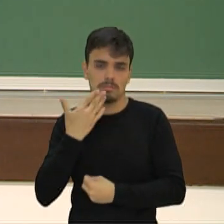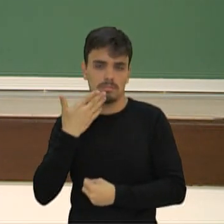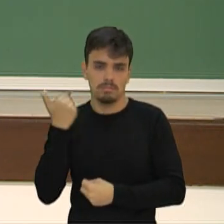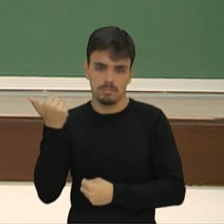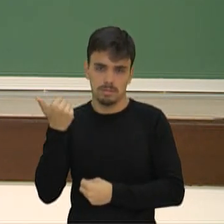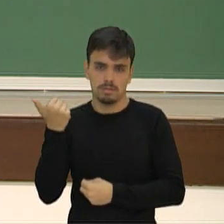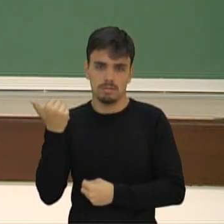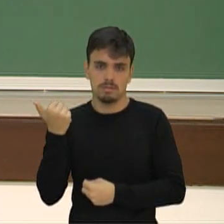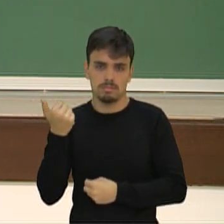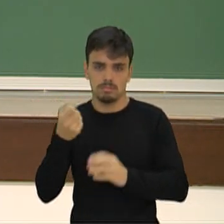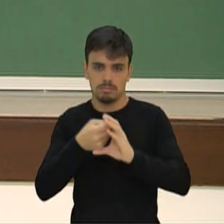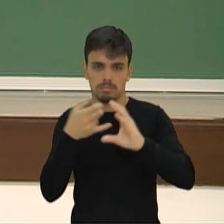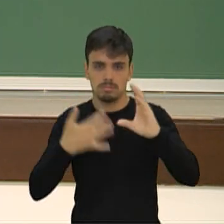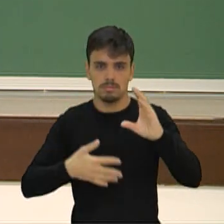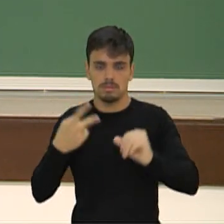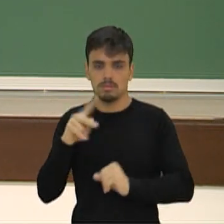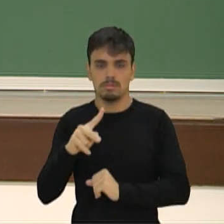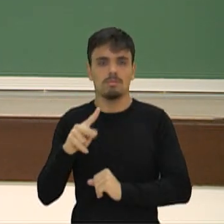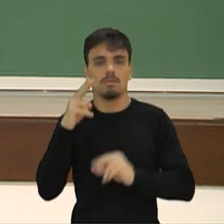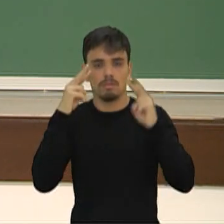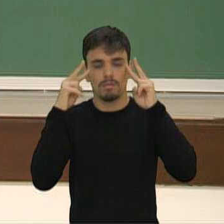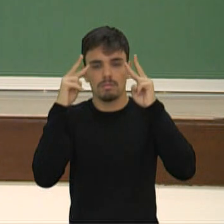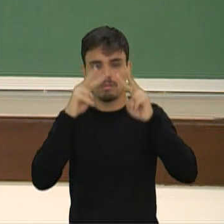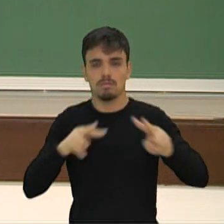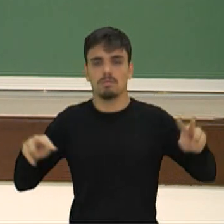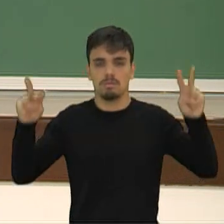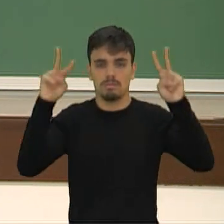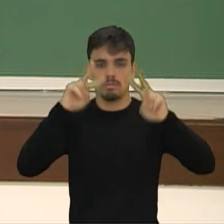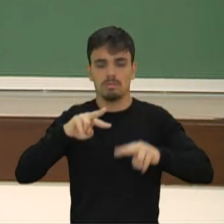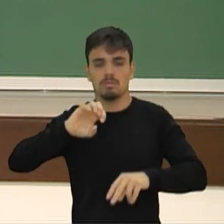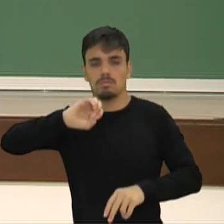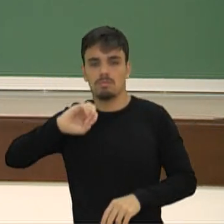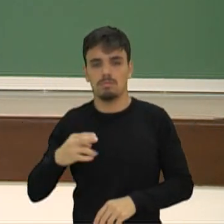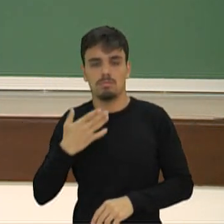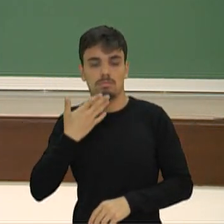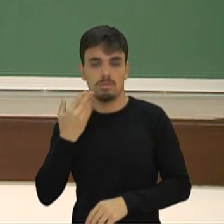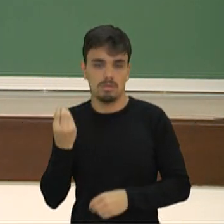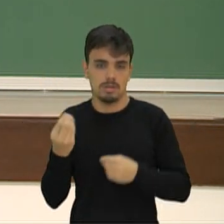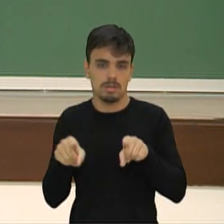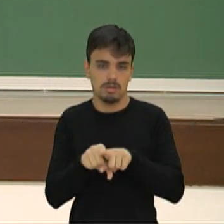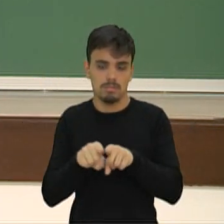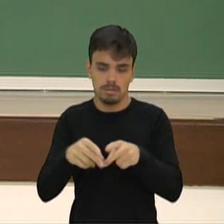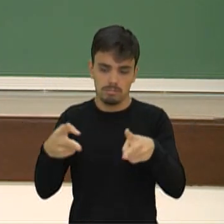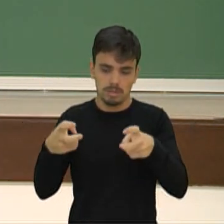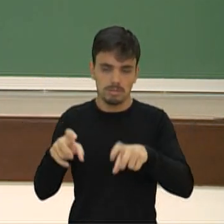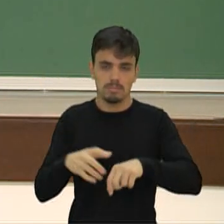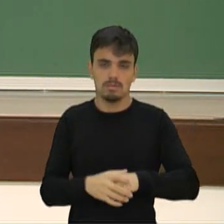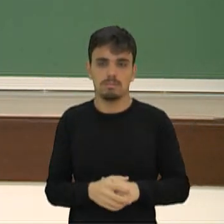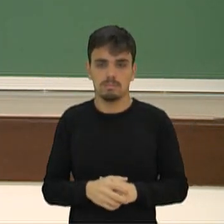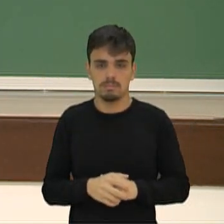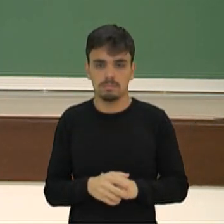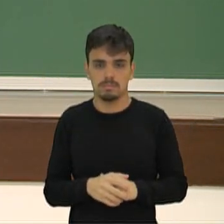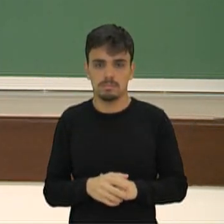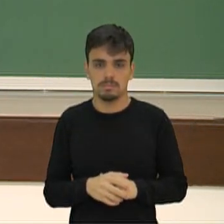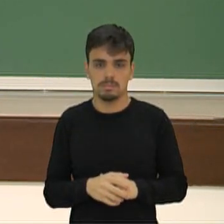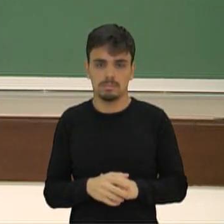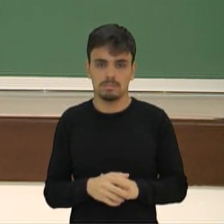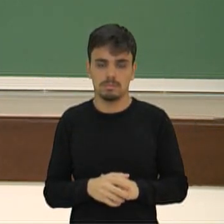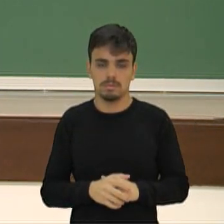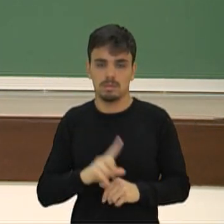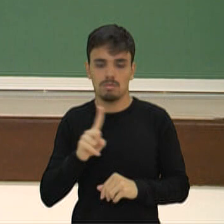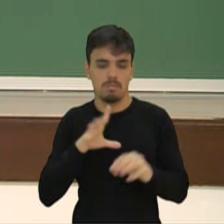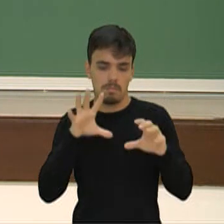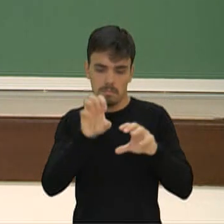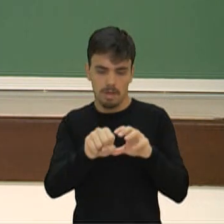a classificação da sua visão ou a forma que vai melhorar a forma de você estar observando, certo? Então assim, não queira pegar